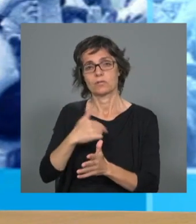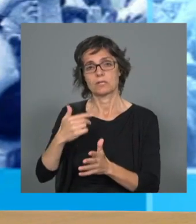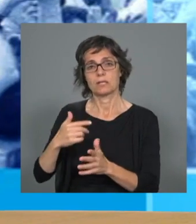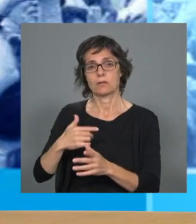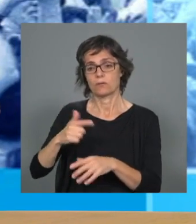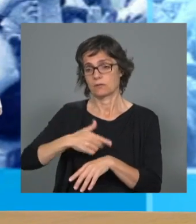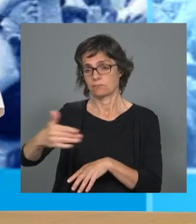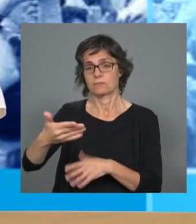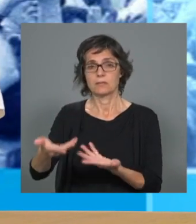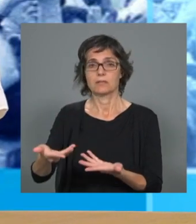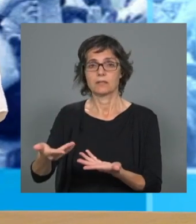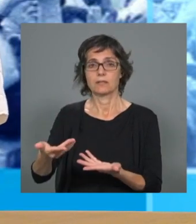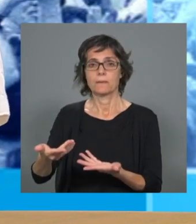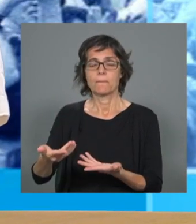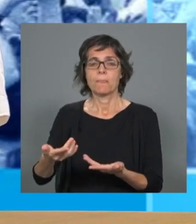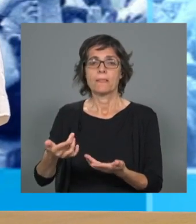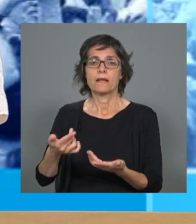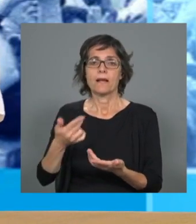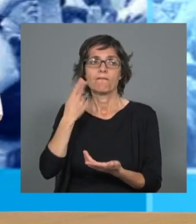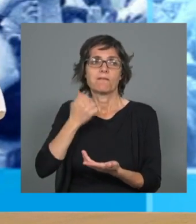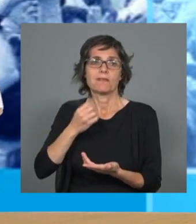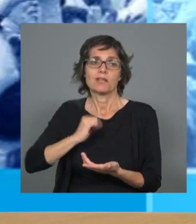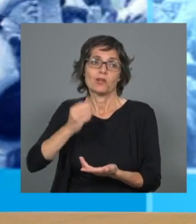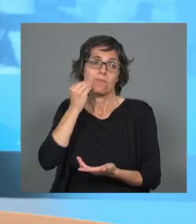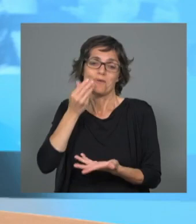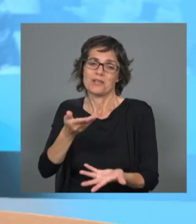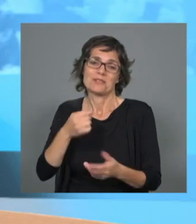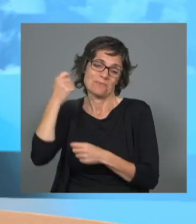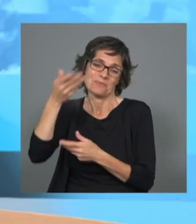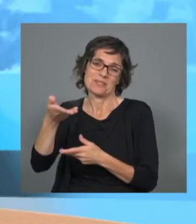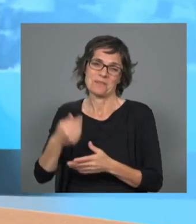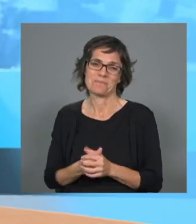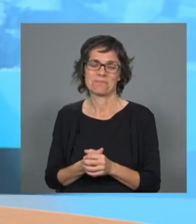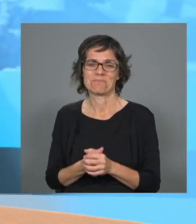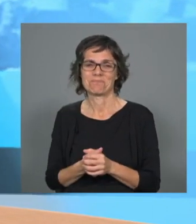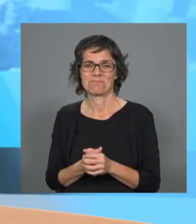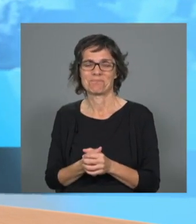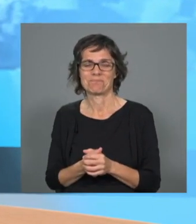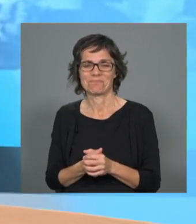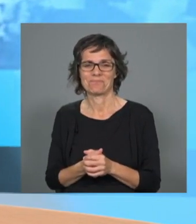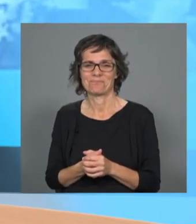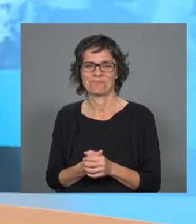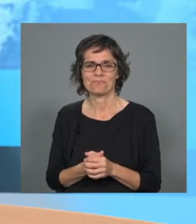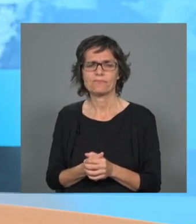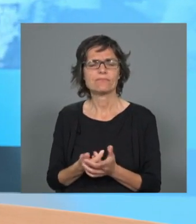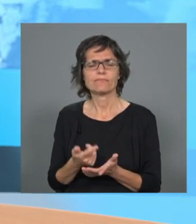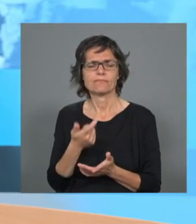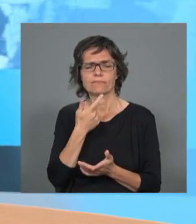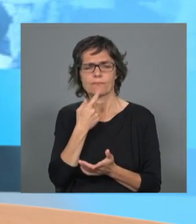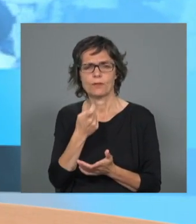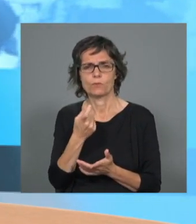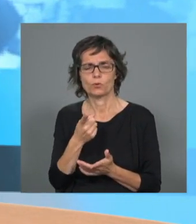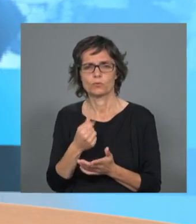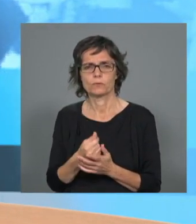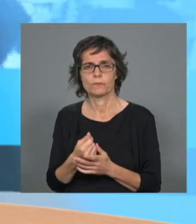maneira que vivemos a nossa vida. À partida, entre os jovens